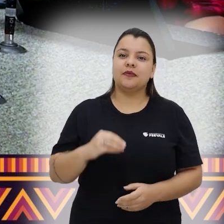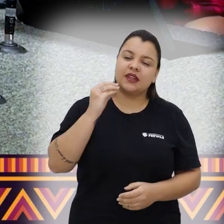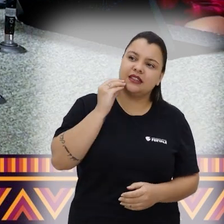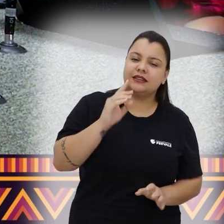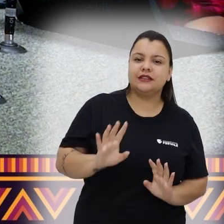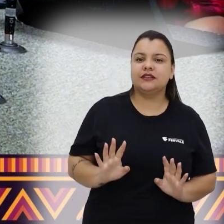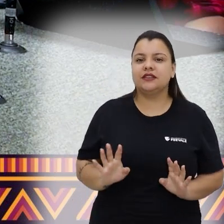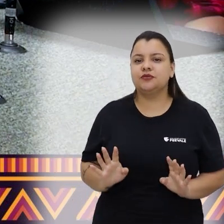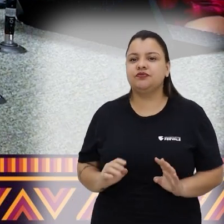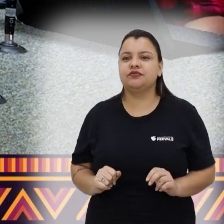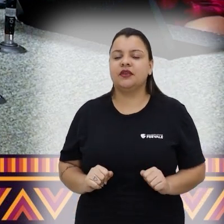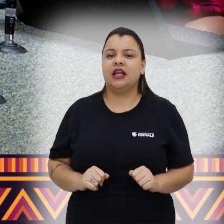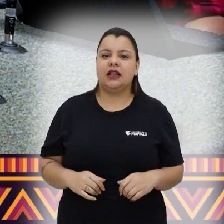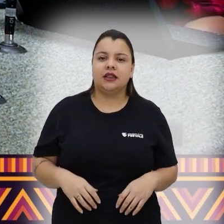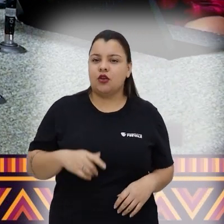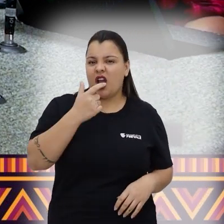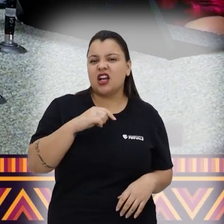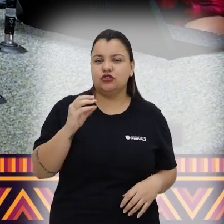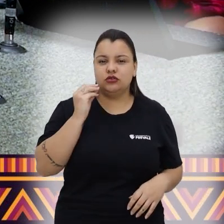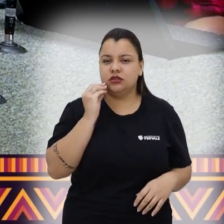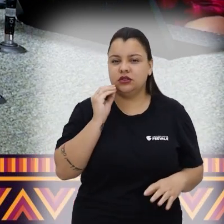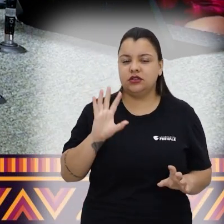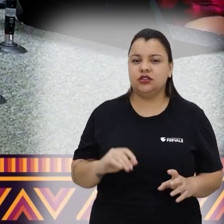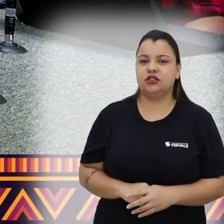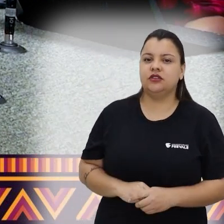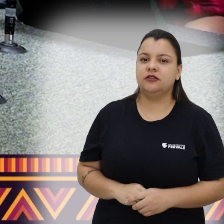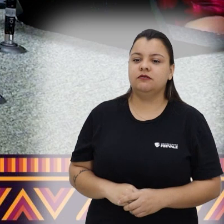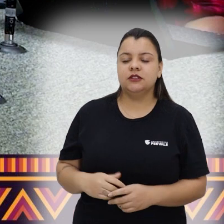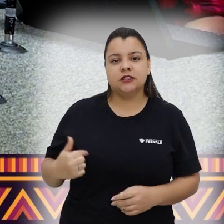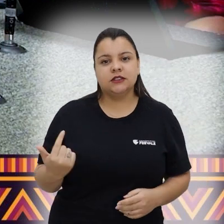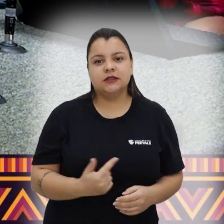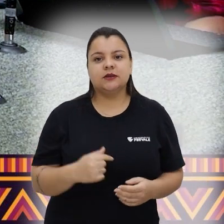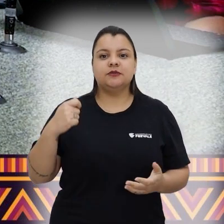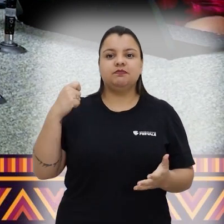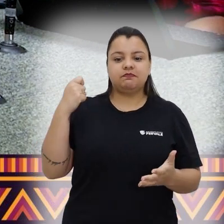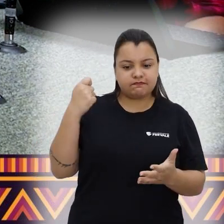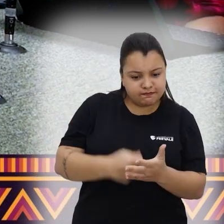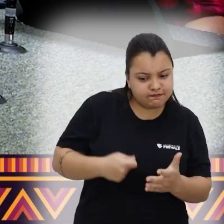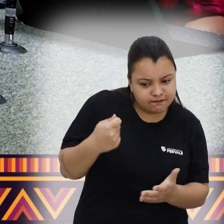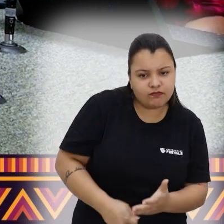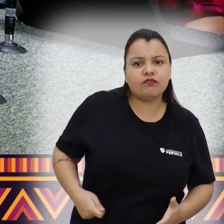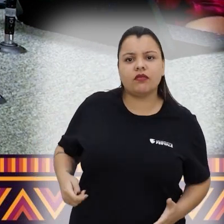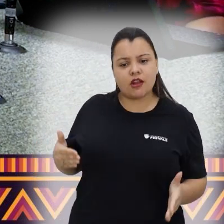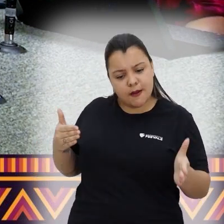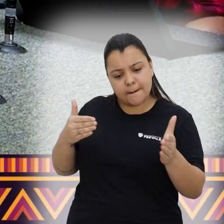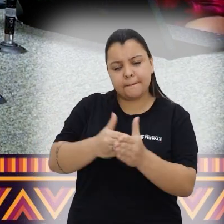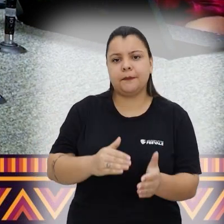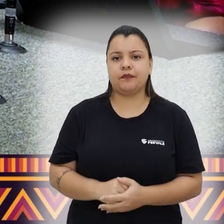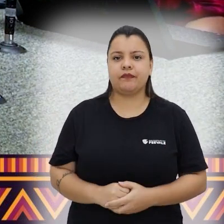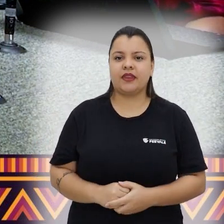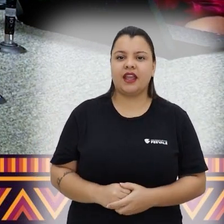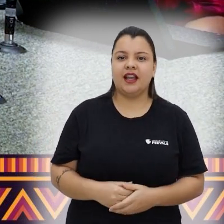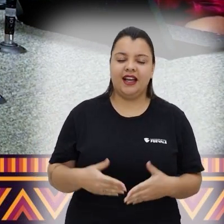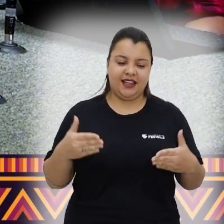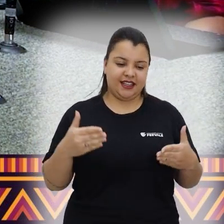não, eu já não acho mais que é tentativa, é no combate mesmo, no fronte mesmo. Esse reconhecimento que tu falou